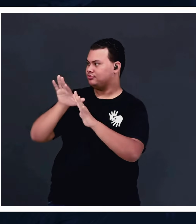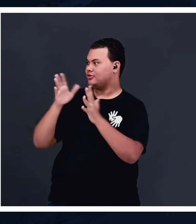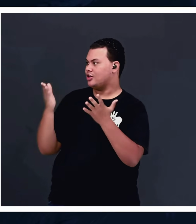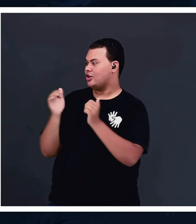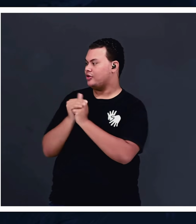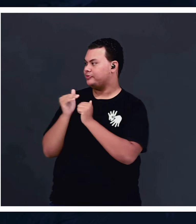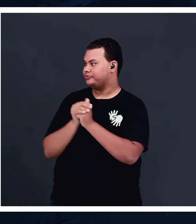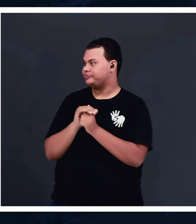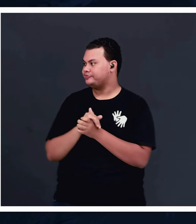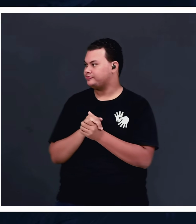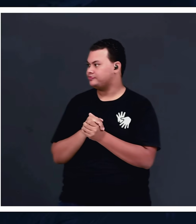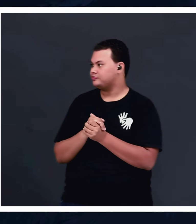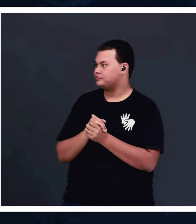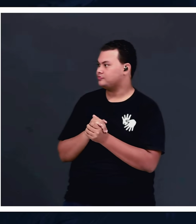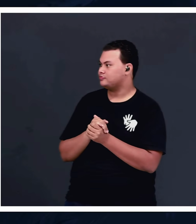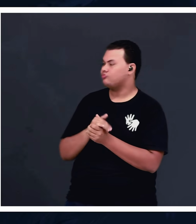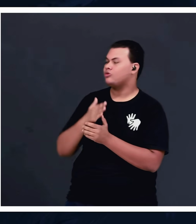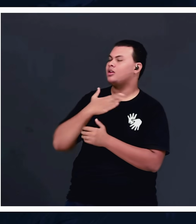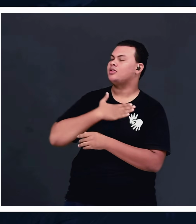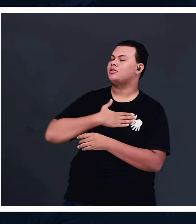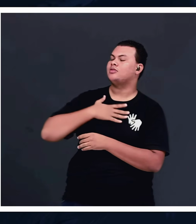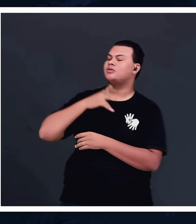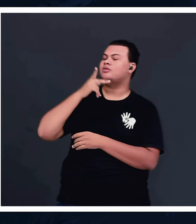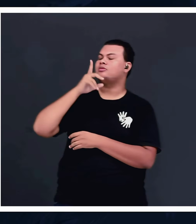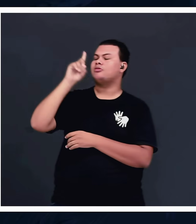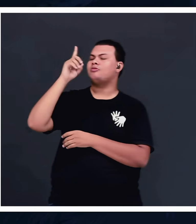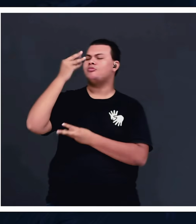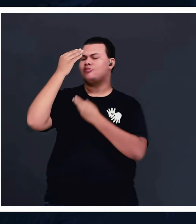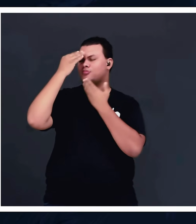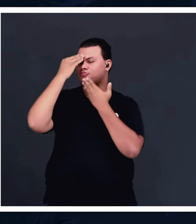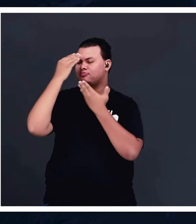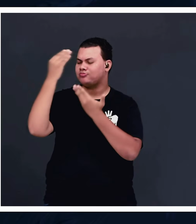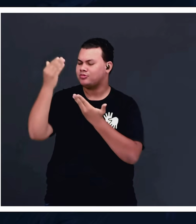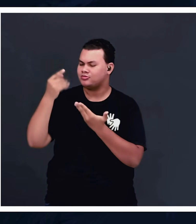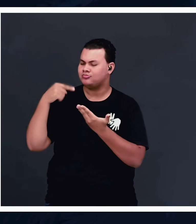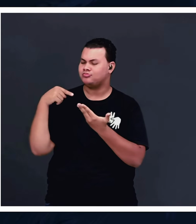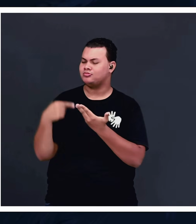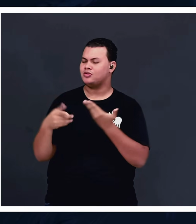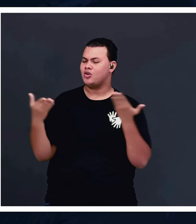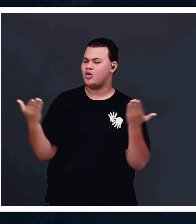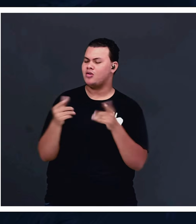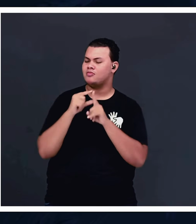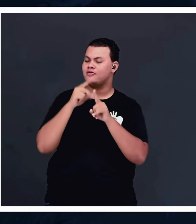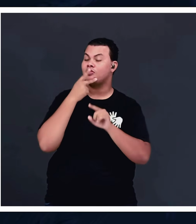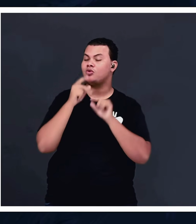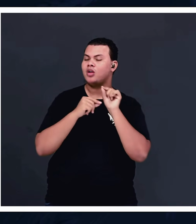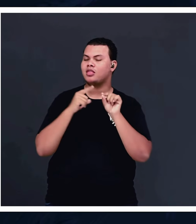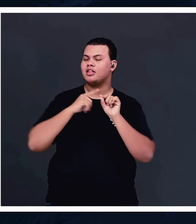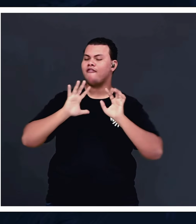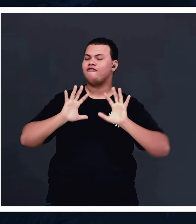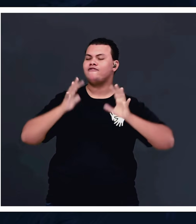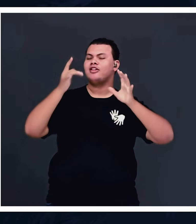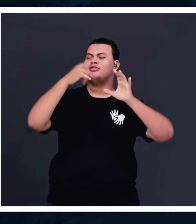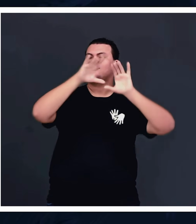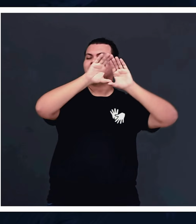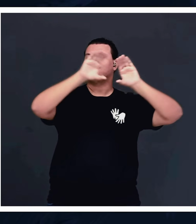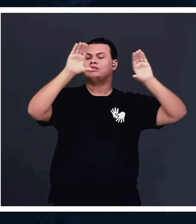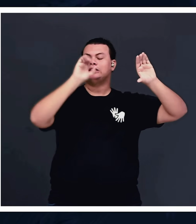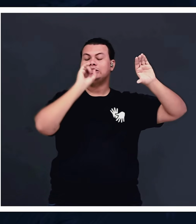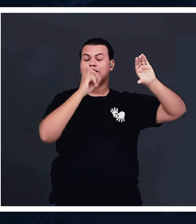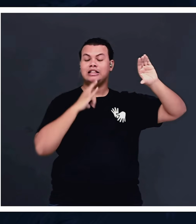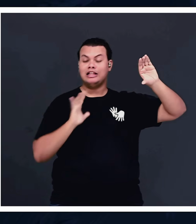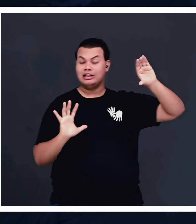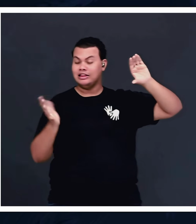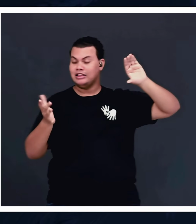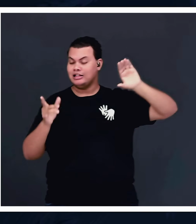da nossa igreja. Deus querido, muito obrigado, Senhor. Sua palavra diz que há uma festa no céu quando isso acontece,